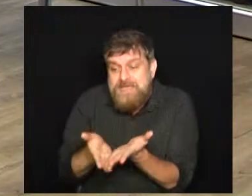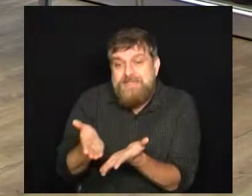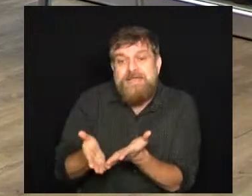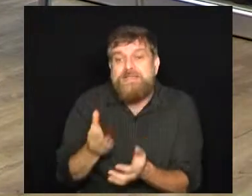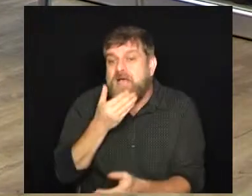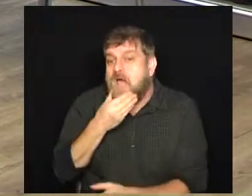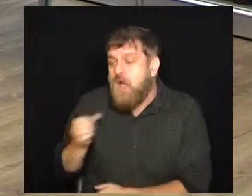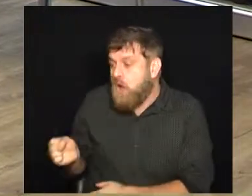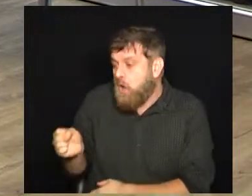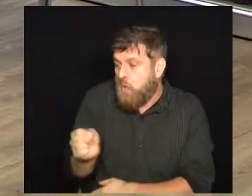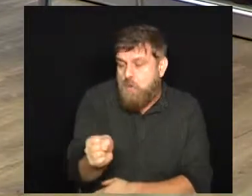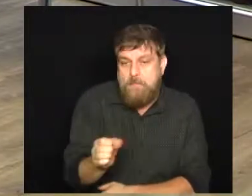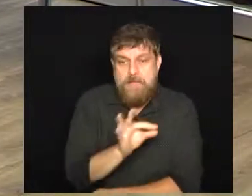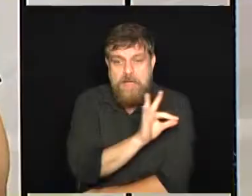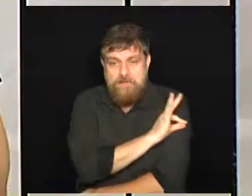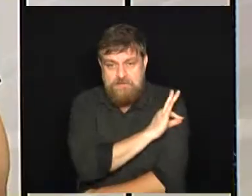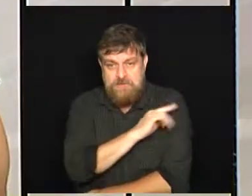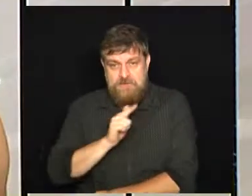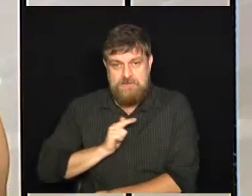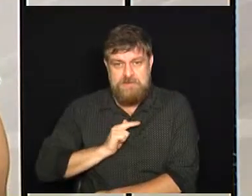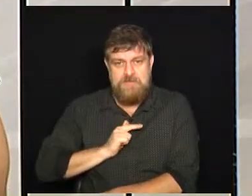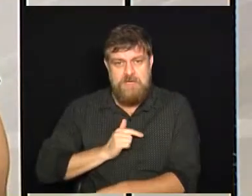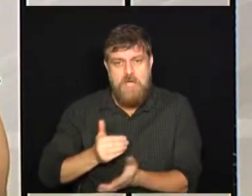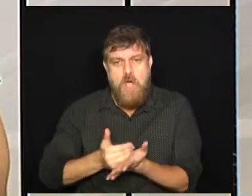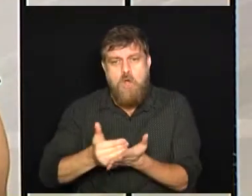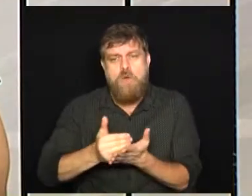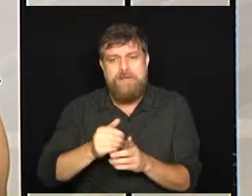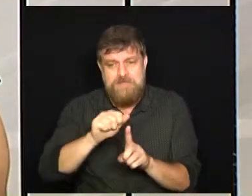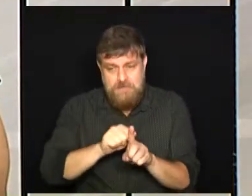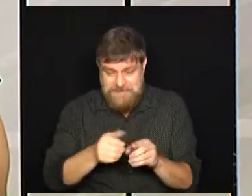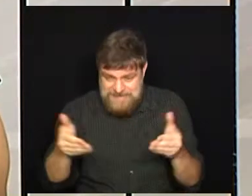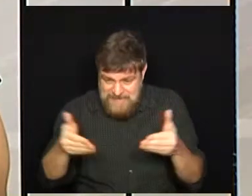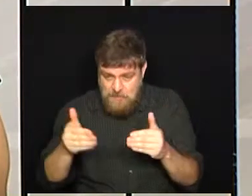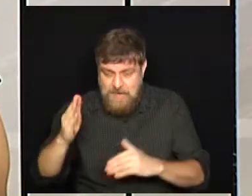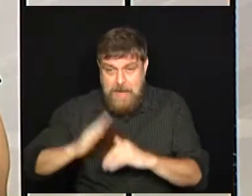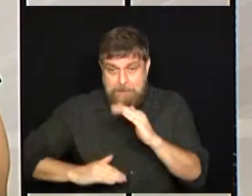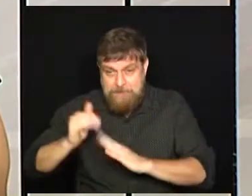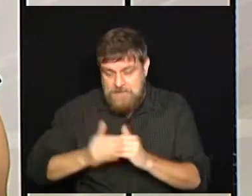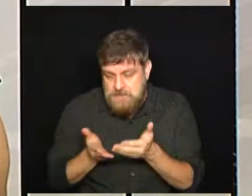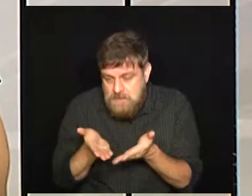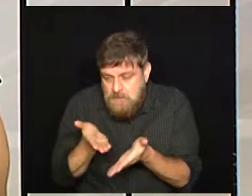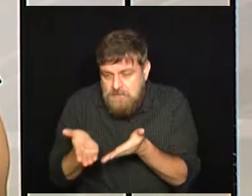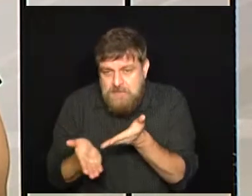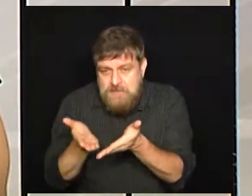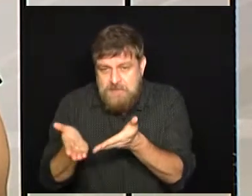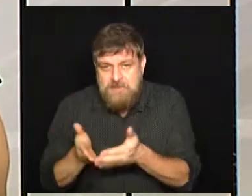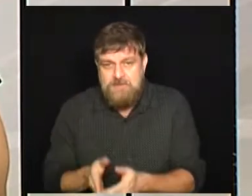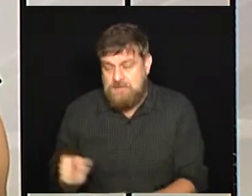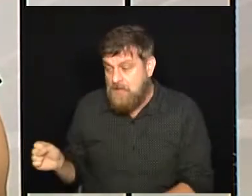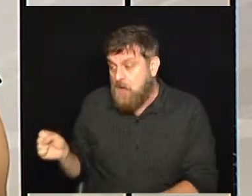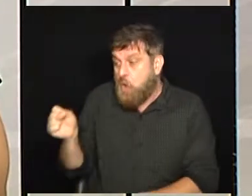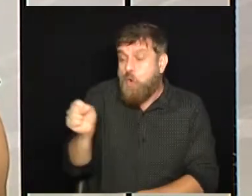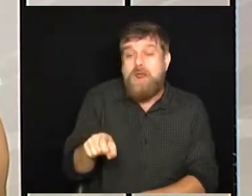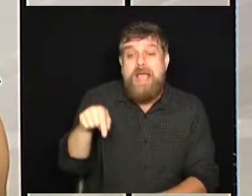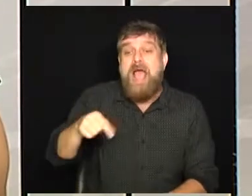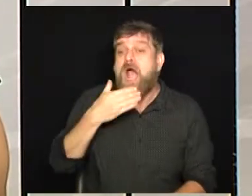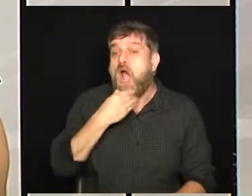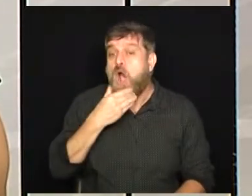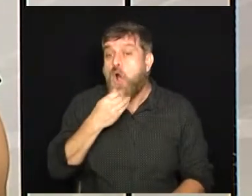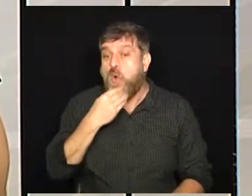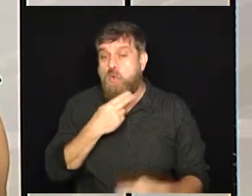né? A prefeitura vai começar a oferecer a partir deste mês esse tipo de tratamento. É um serviço de responsabilização